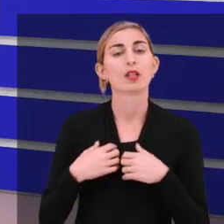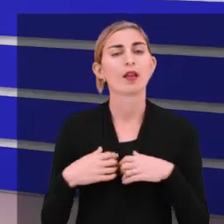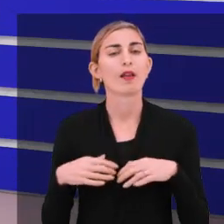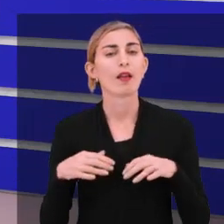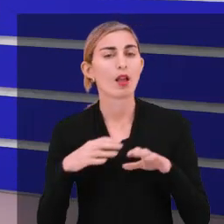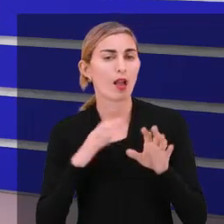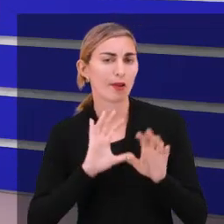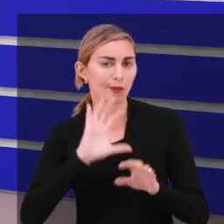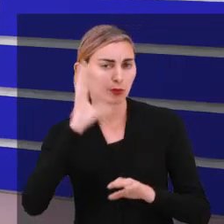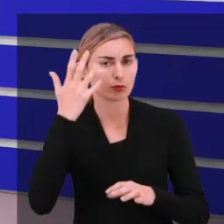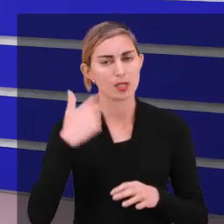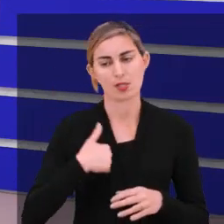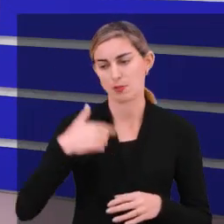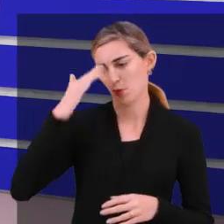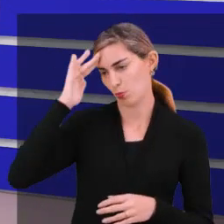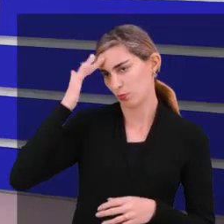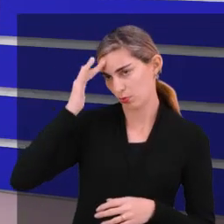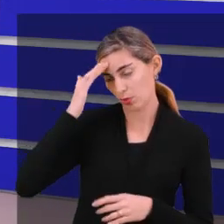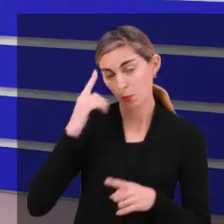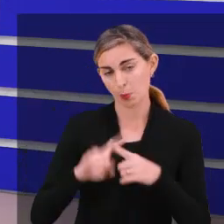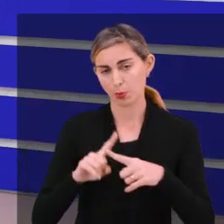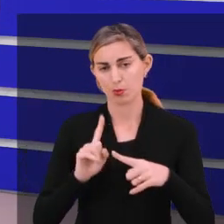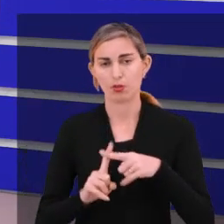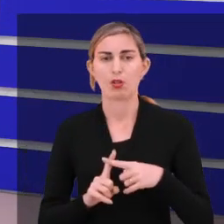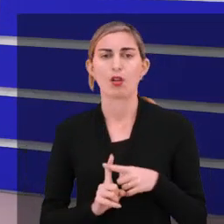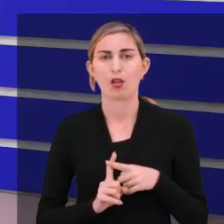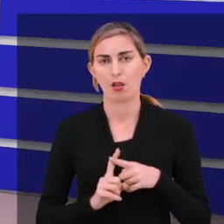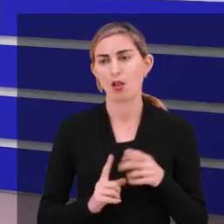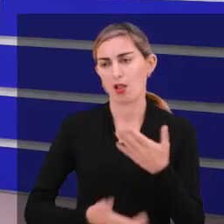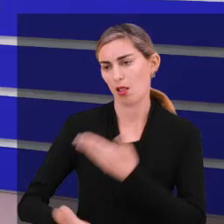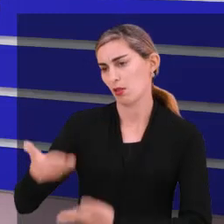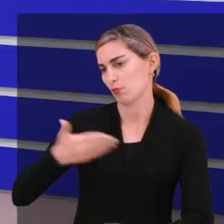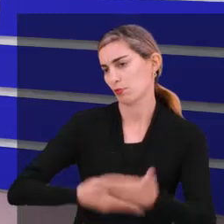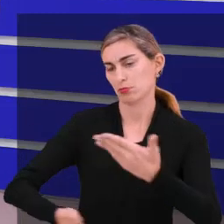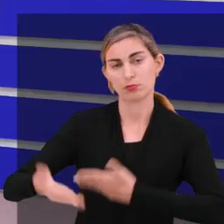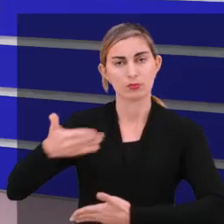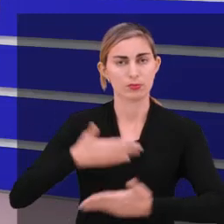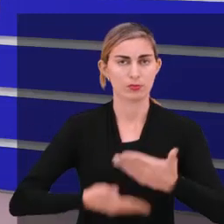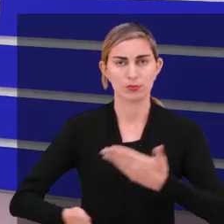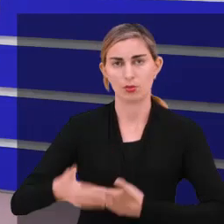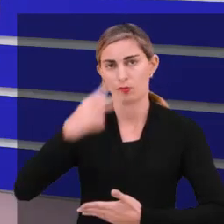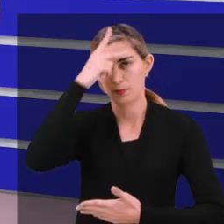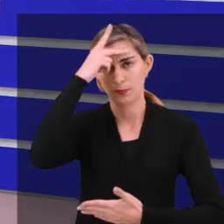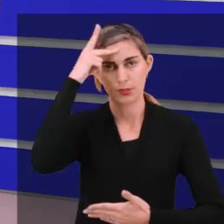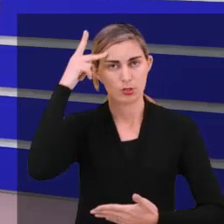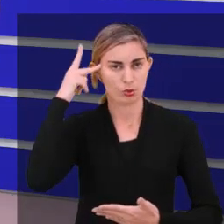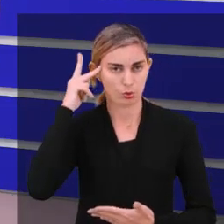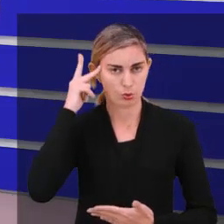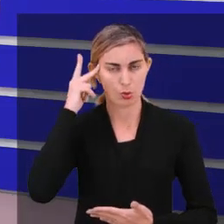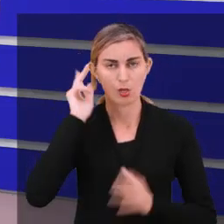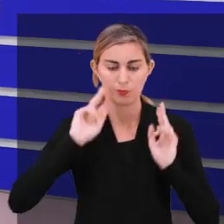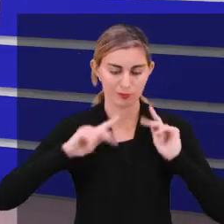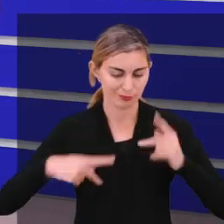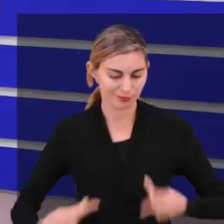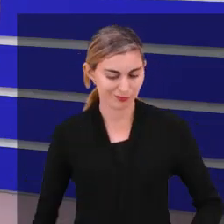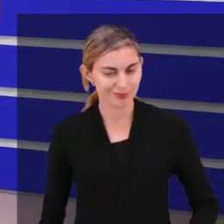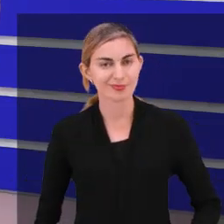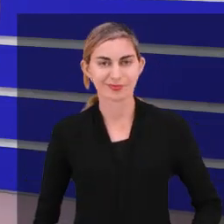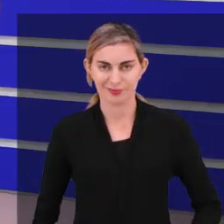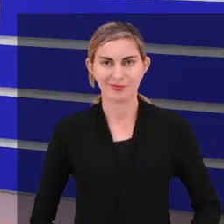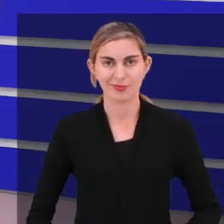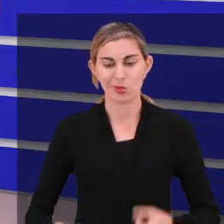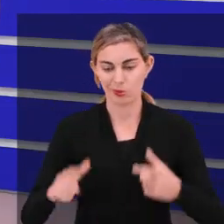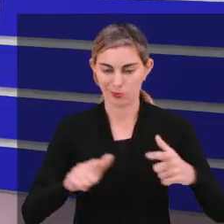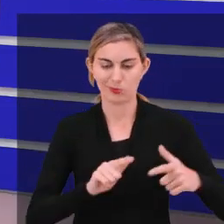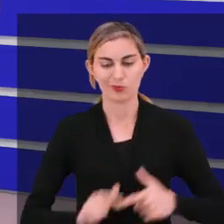conflito acontece, no meu entendimento, porque há relações. São pessoas, são seres humanos.